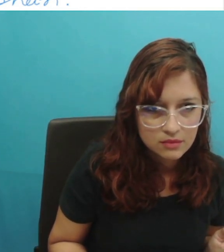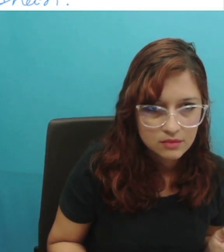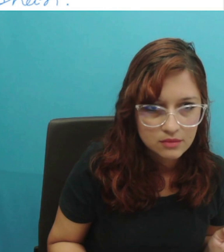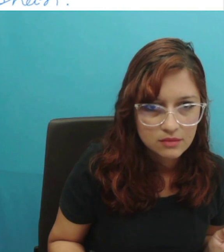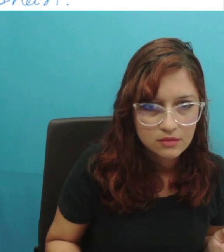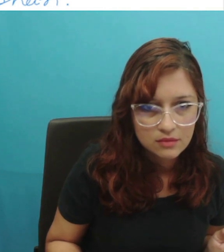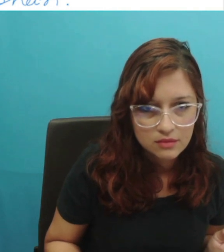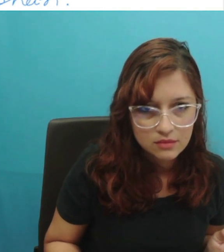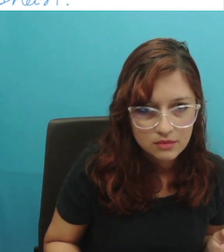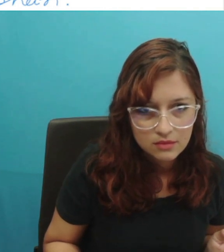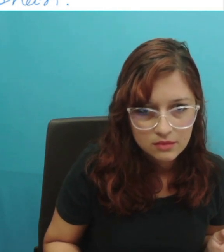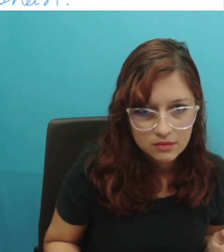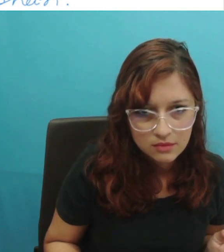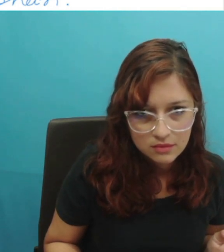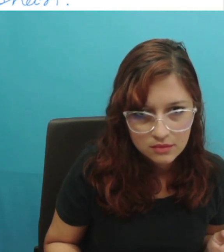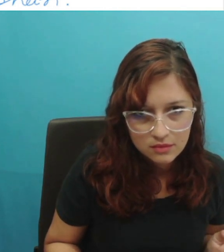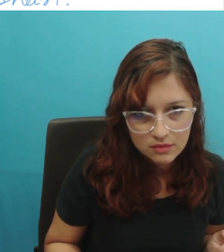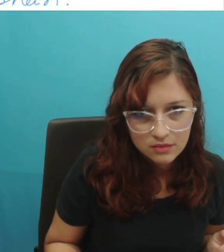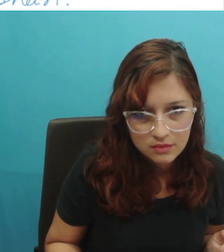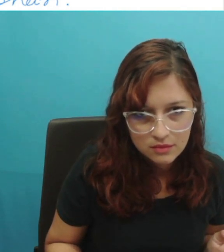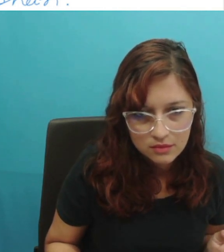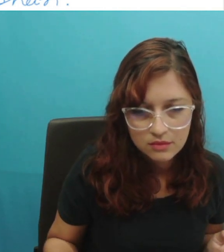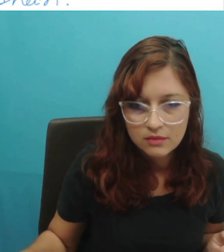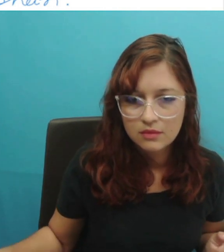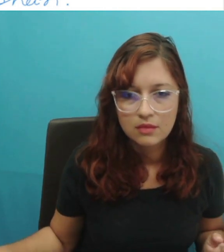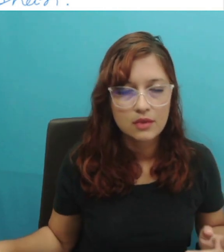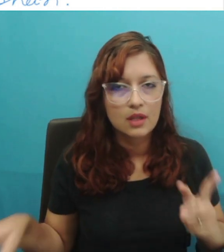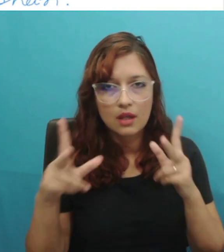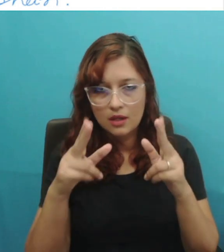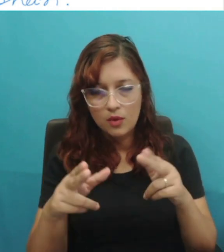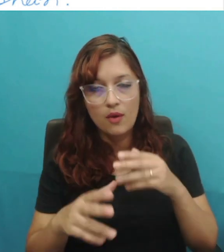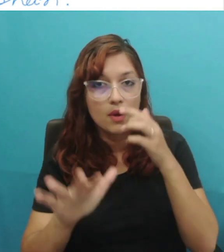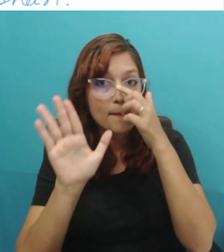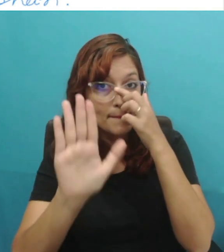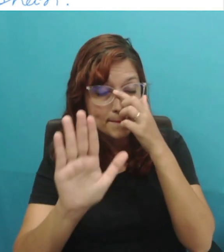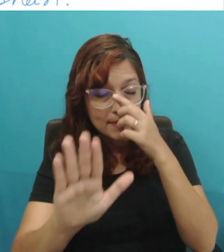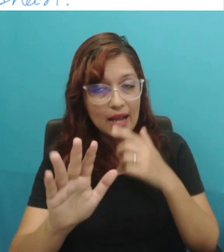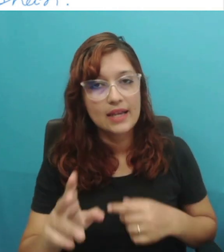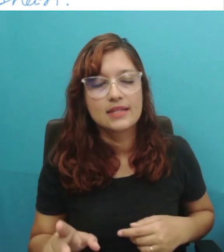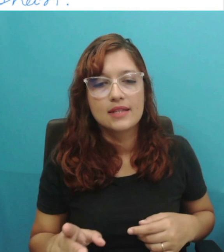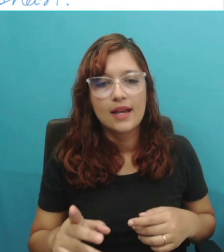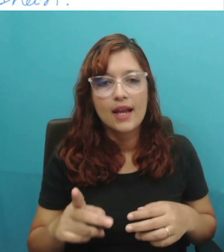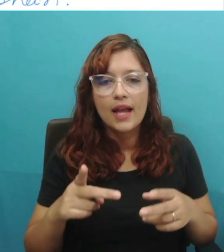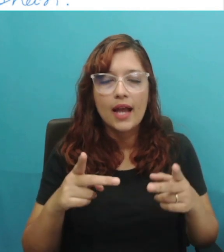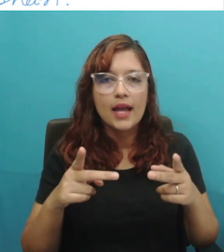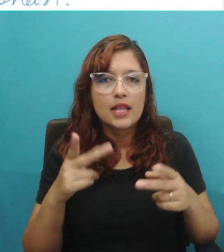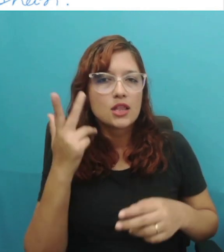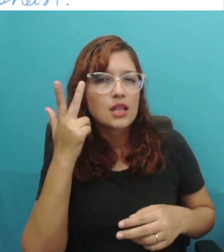Então, vou comprar é o mesmo que dizer comprarei.